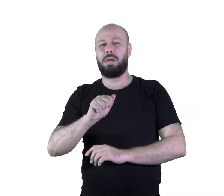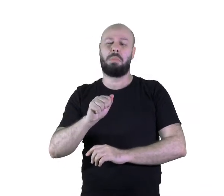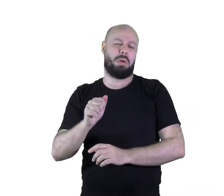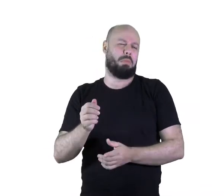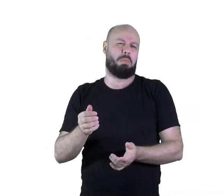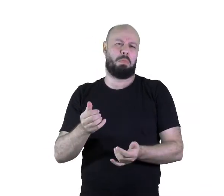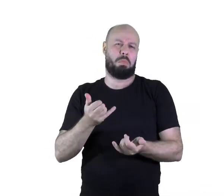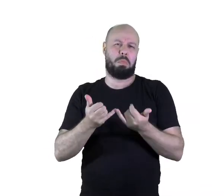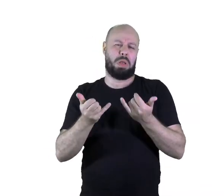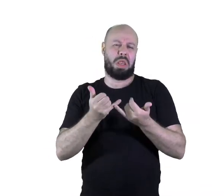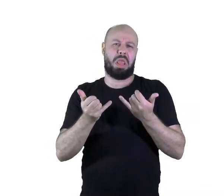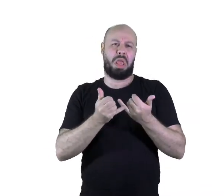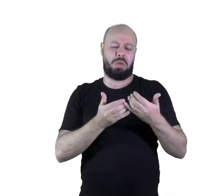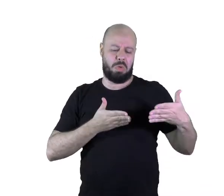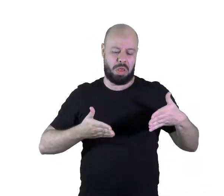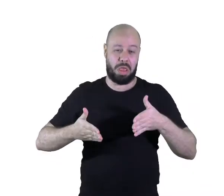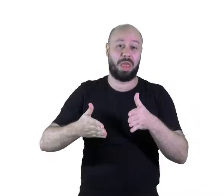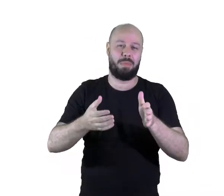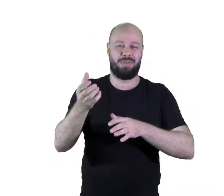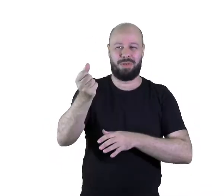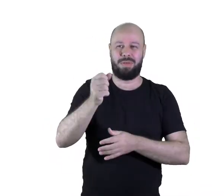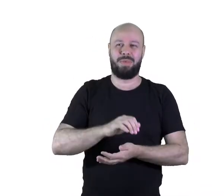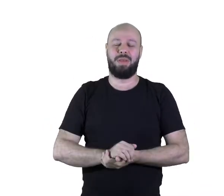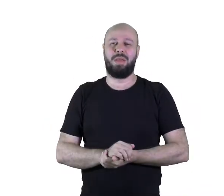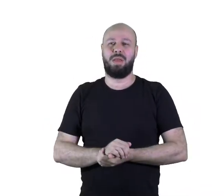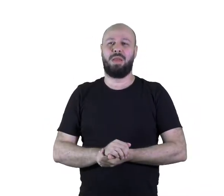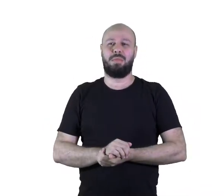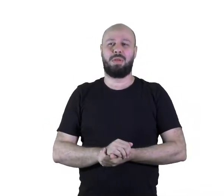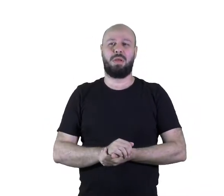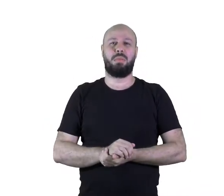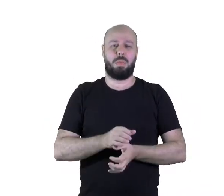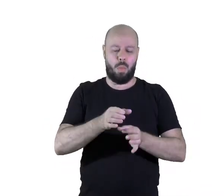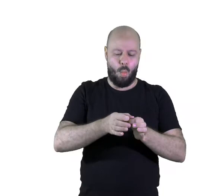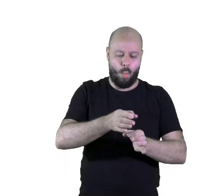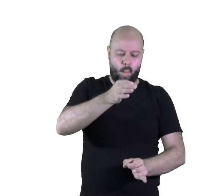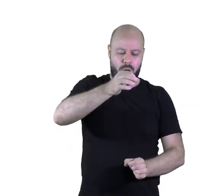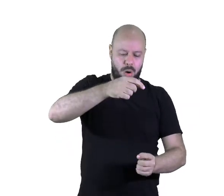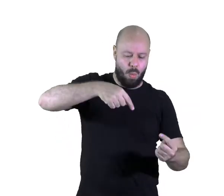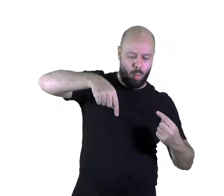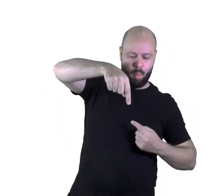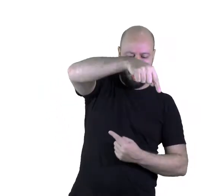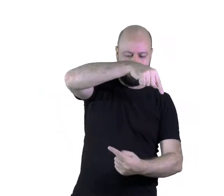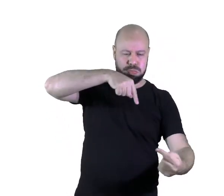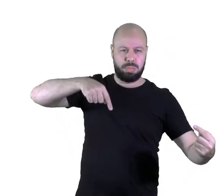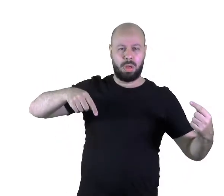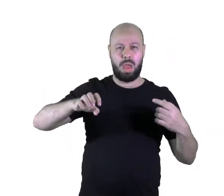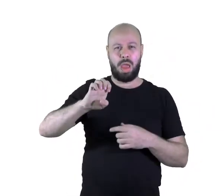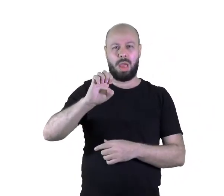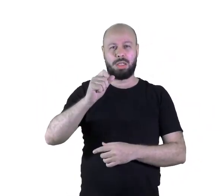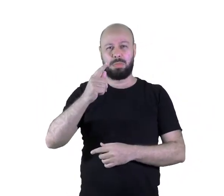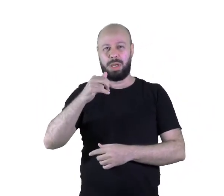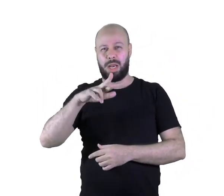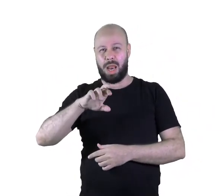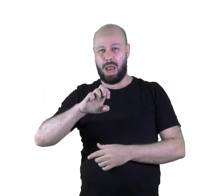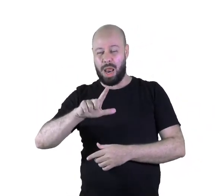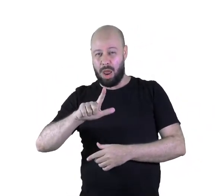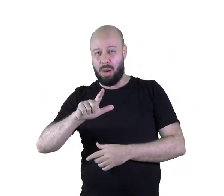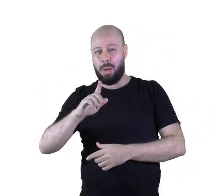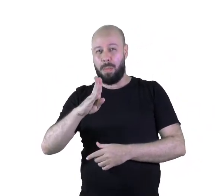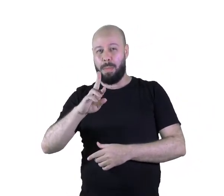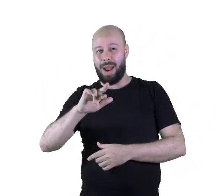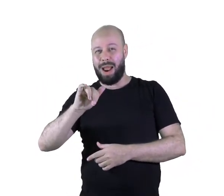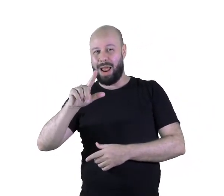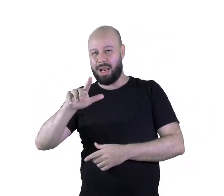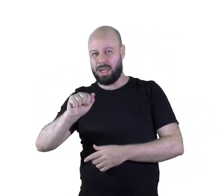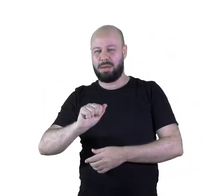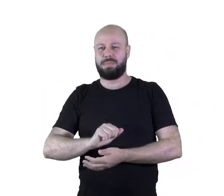leite. Ela tem uma forma de espiral barrada, como eu falei mais anteriormente. Então, ela é